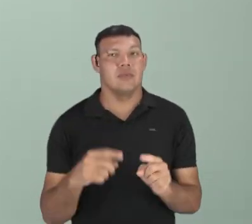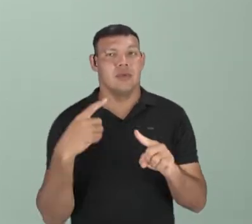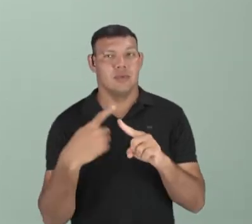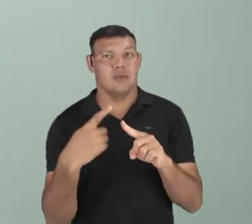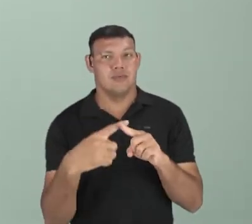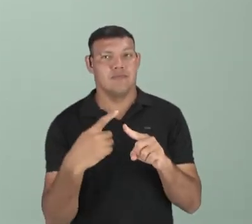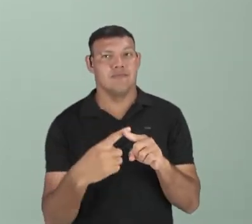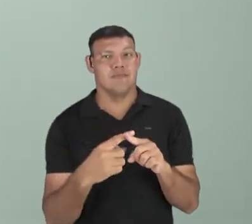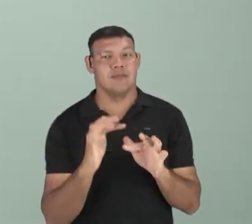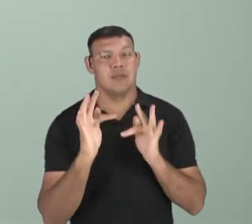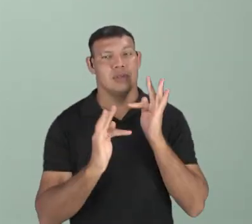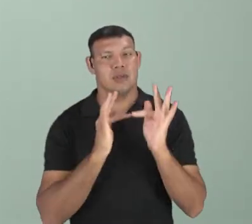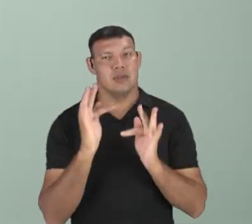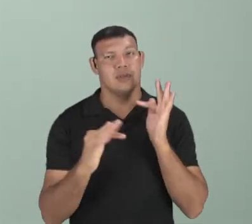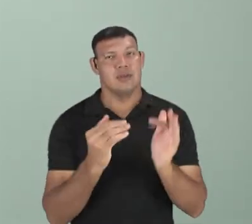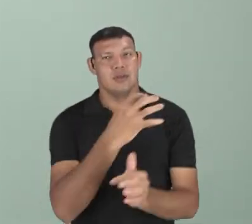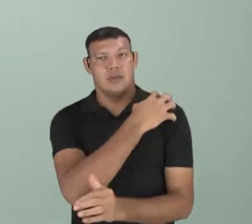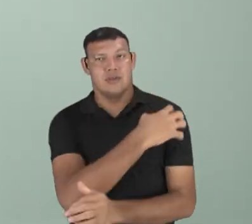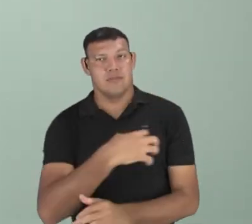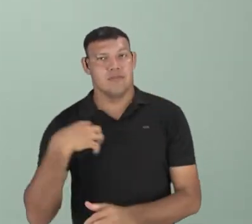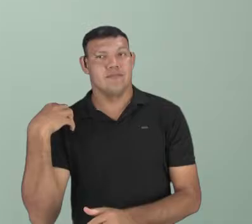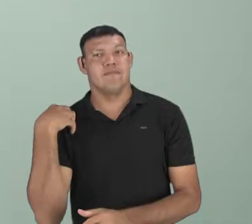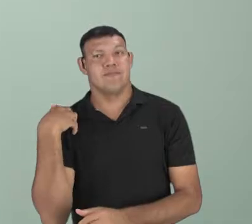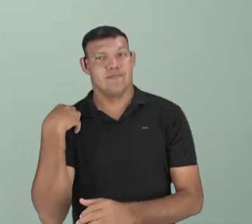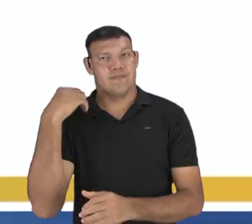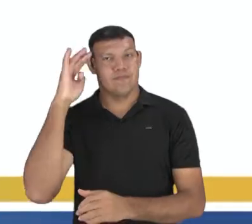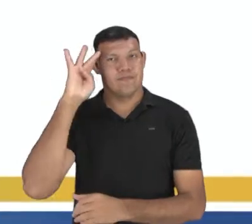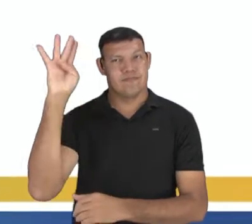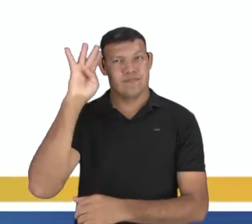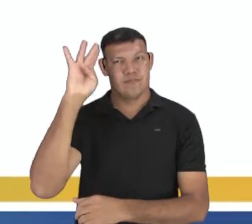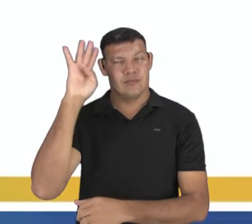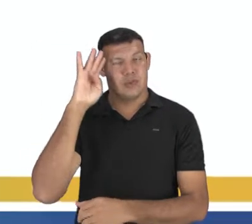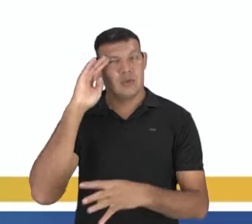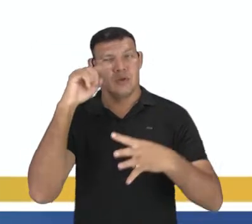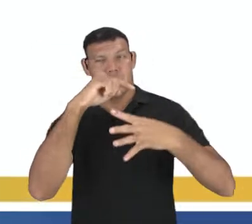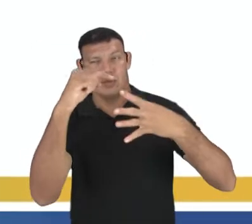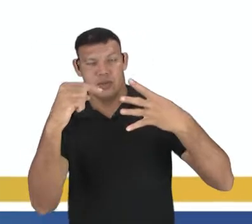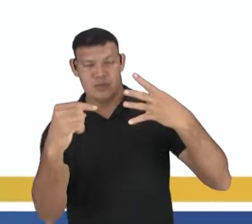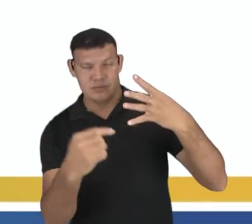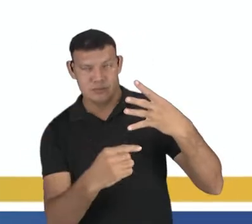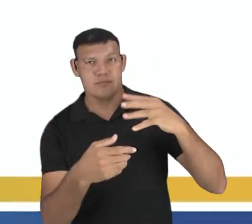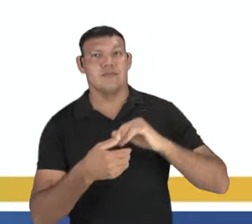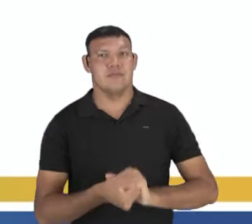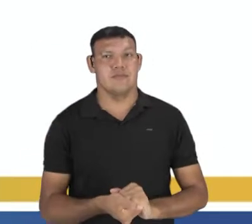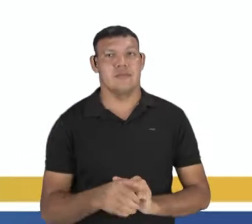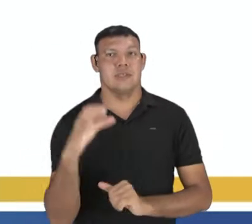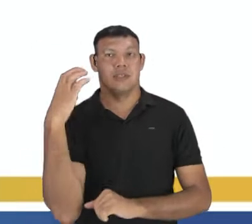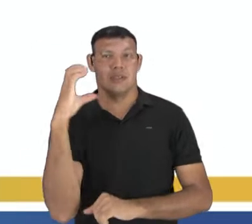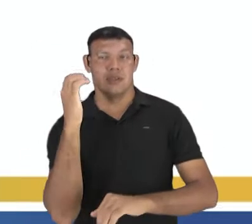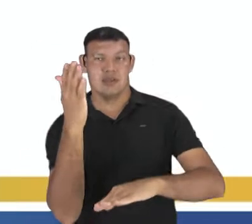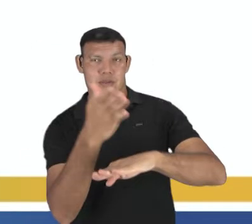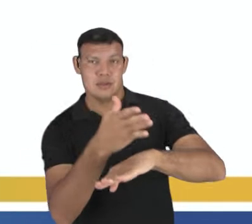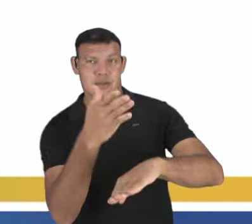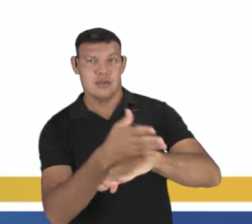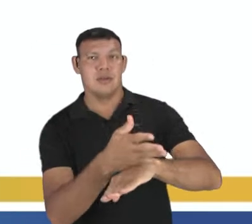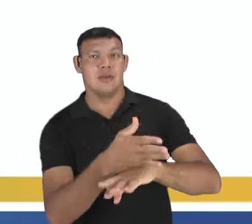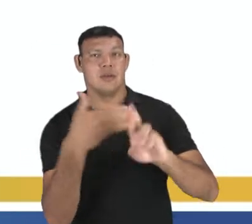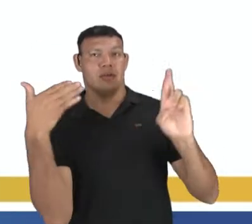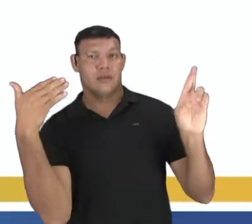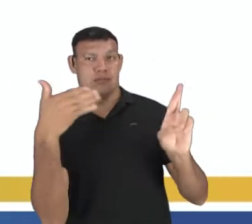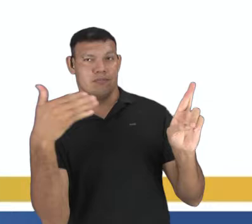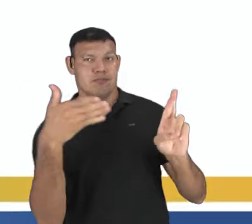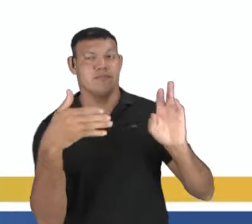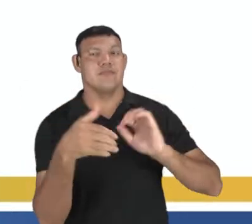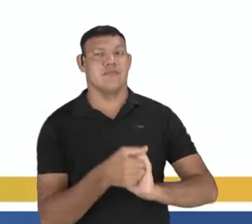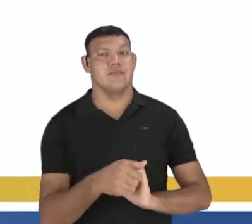né, a teoria dos 4 elementos, que a gente viu em aulas anteriores, a ciência moderna tendo como referencial a teoria